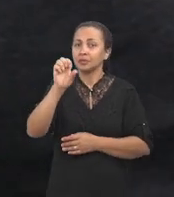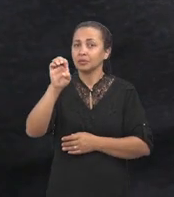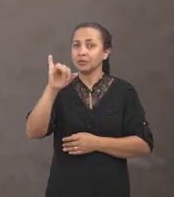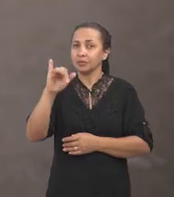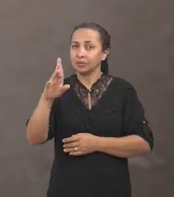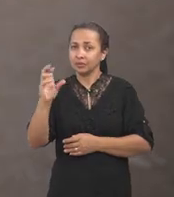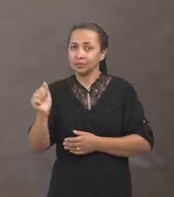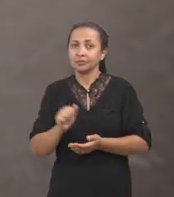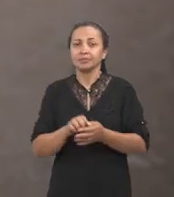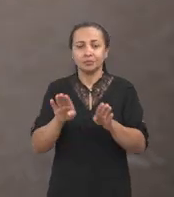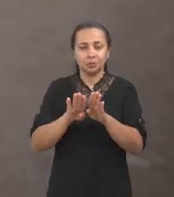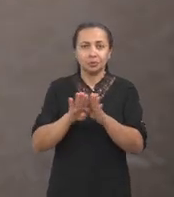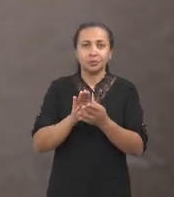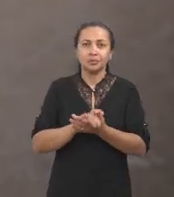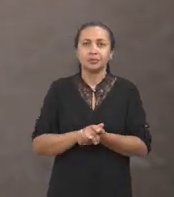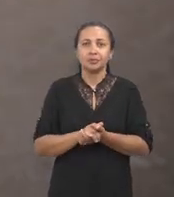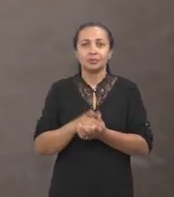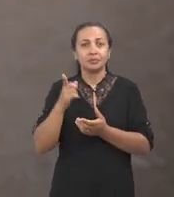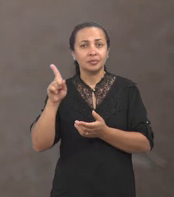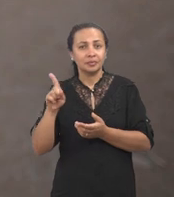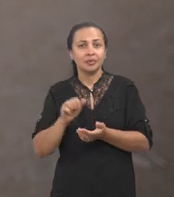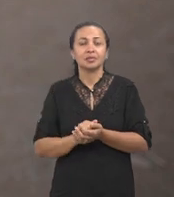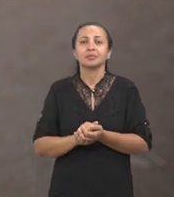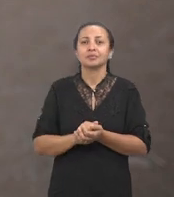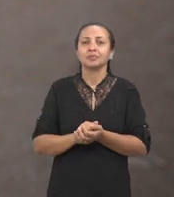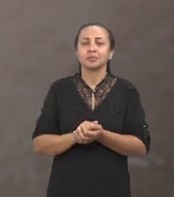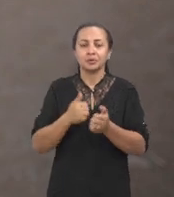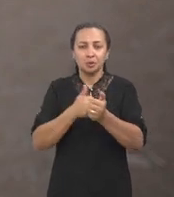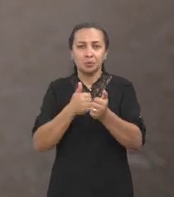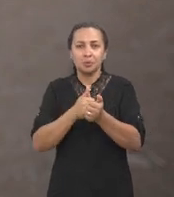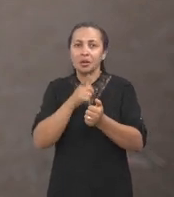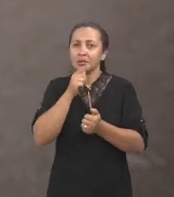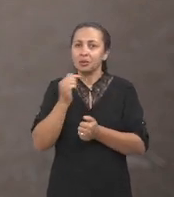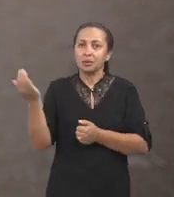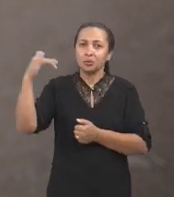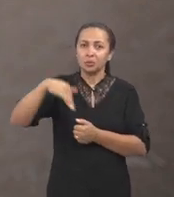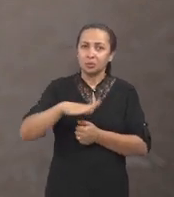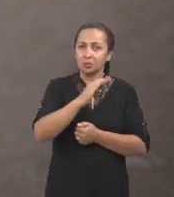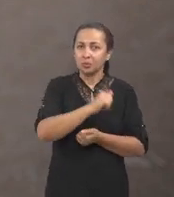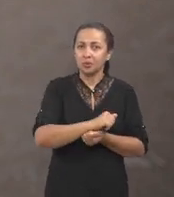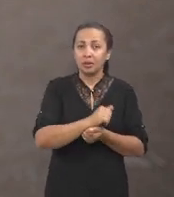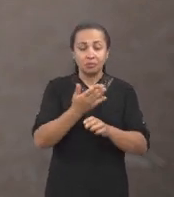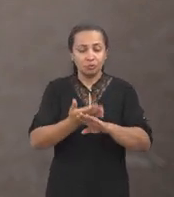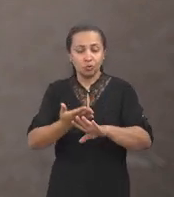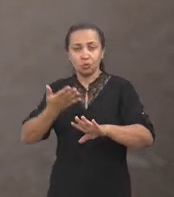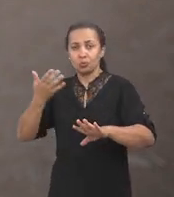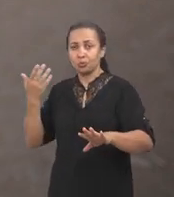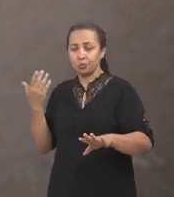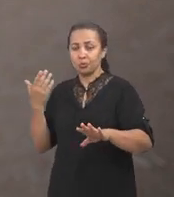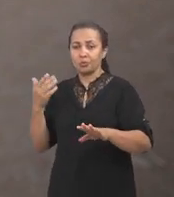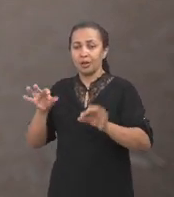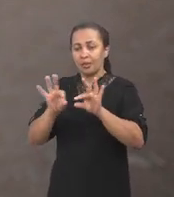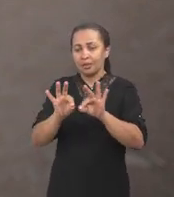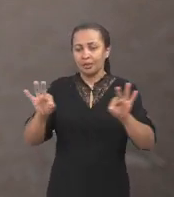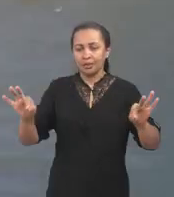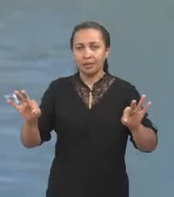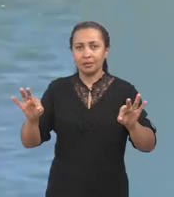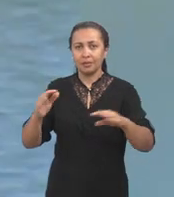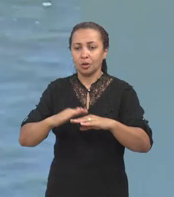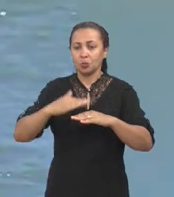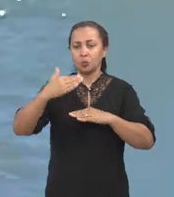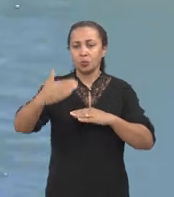EA Praia da caueira La Paz e Mia chamamos esse Afonso tomar esse recurso também a